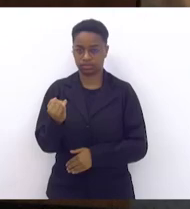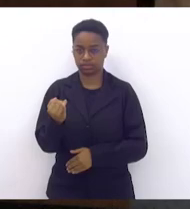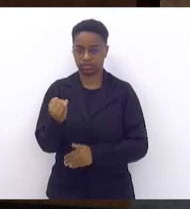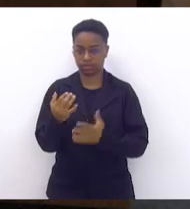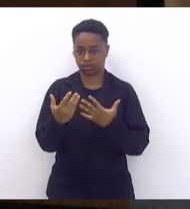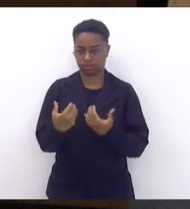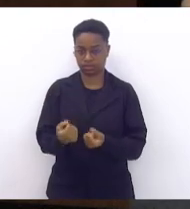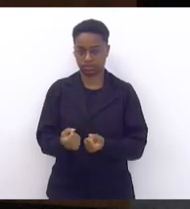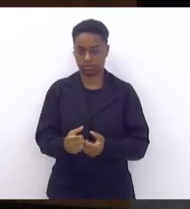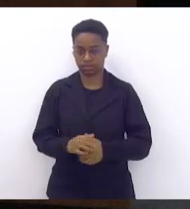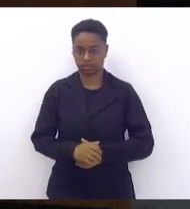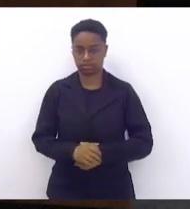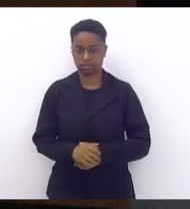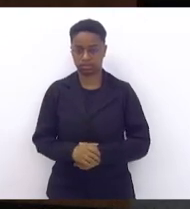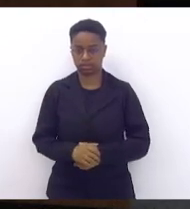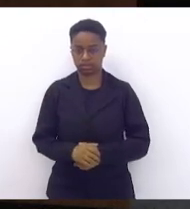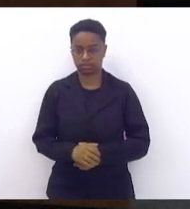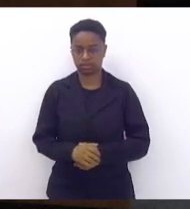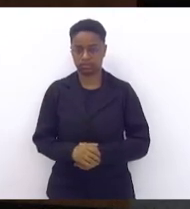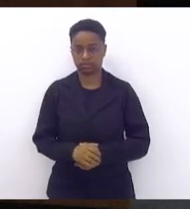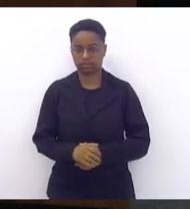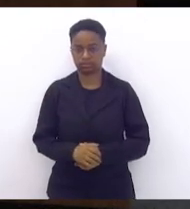acolheu. E,